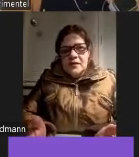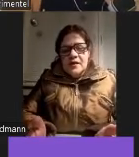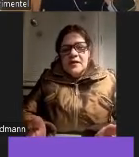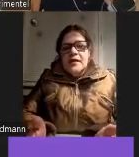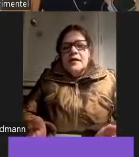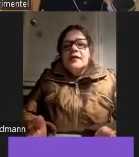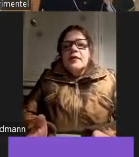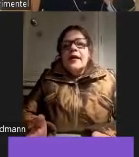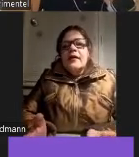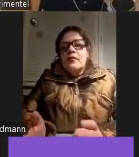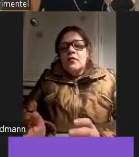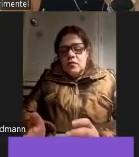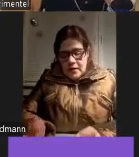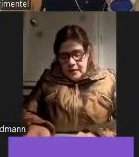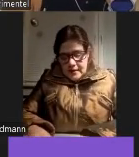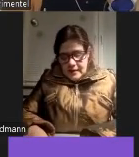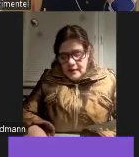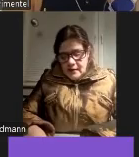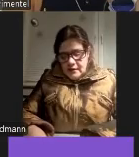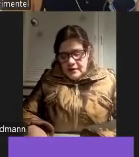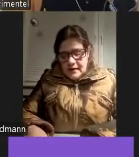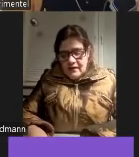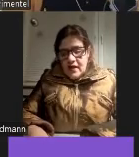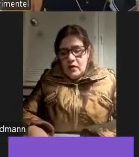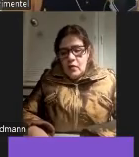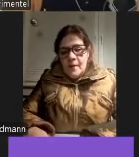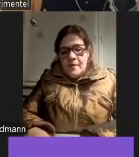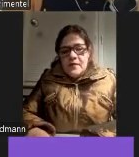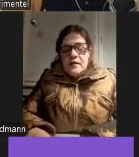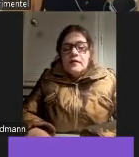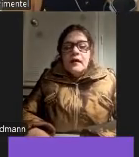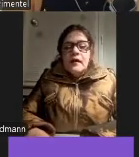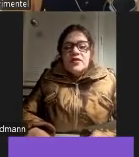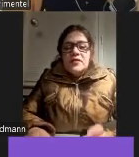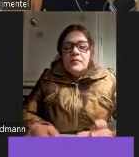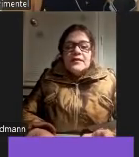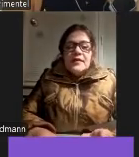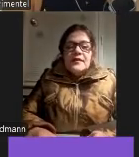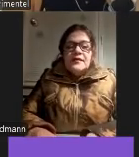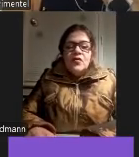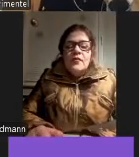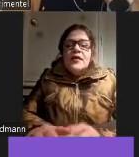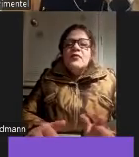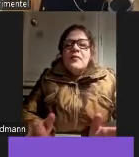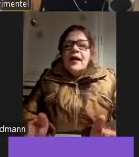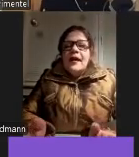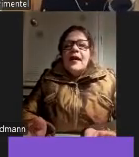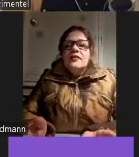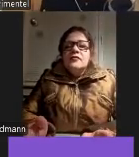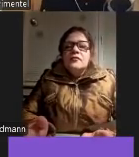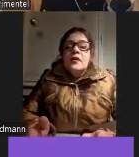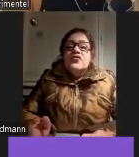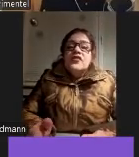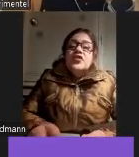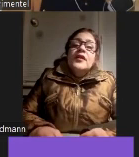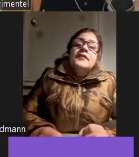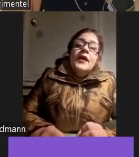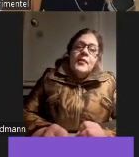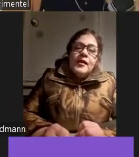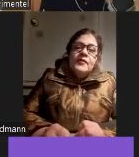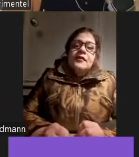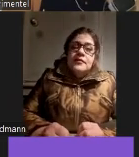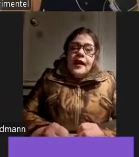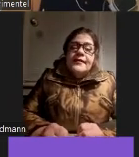fisiológico. Então, é como Daniela falou, a gente pensa que dormindo é parado, mas veja